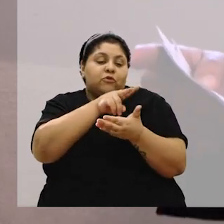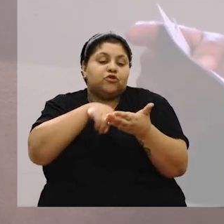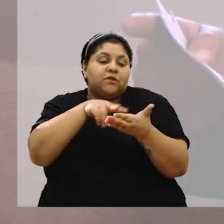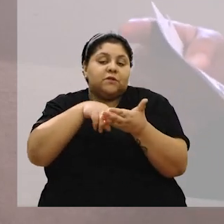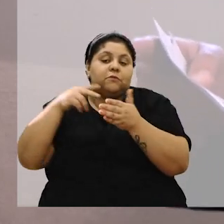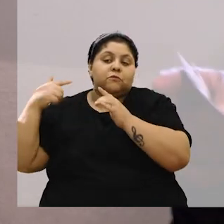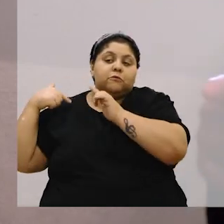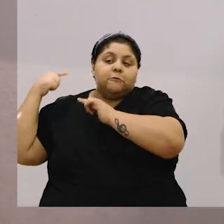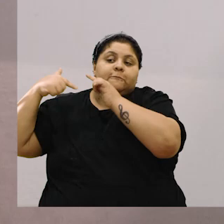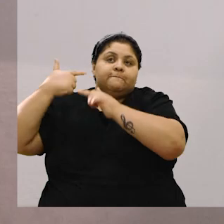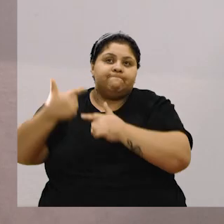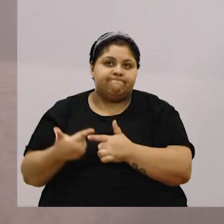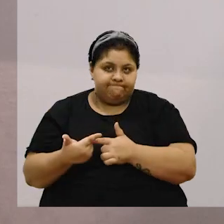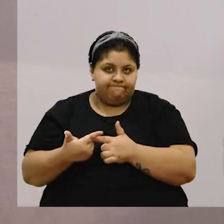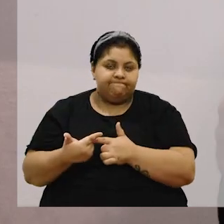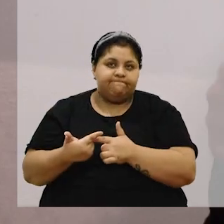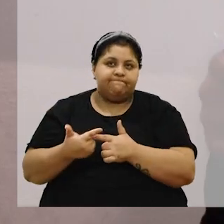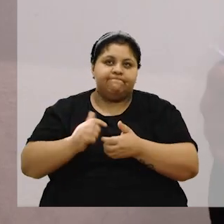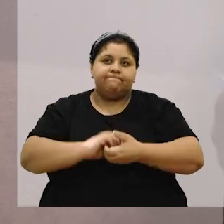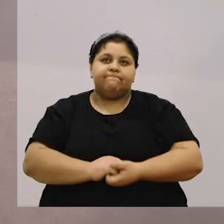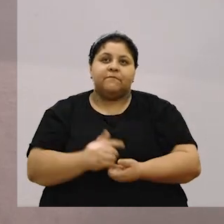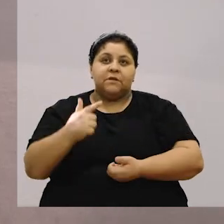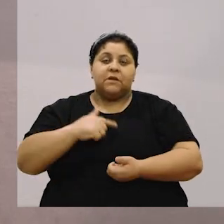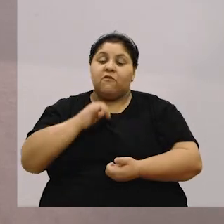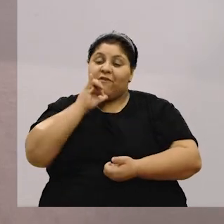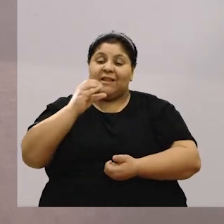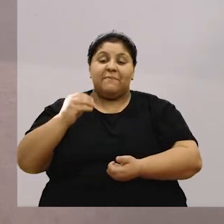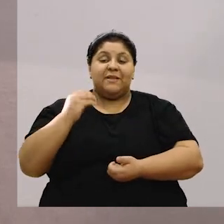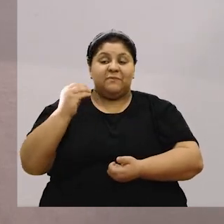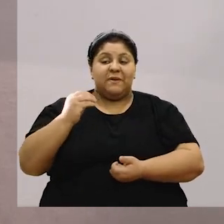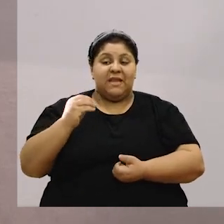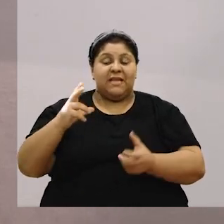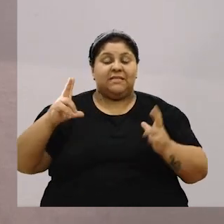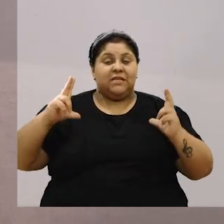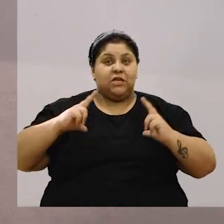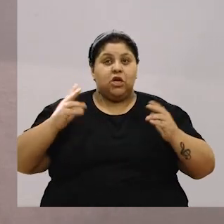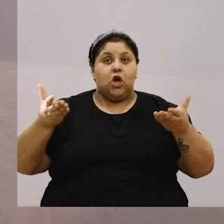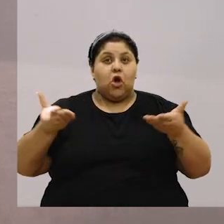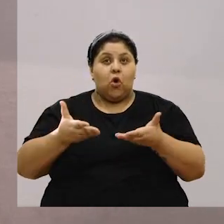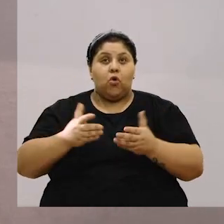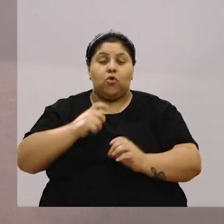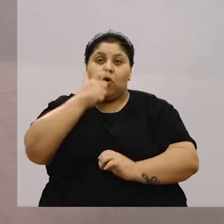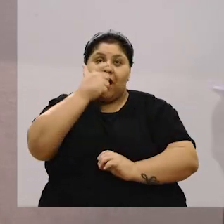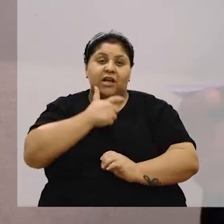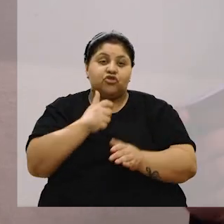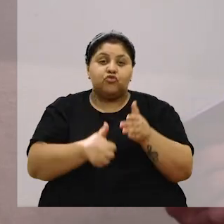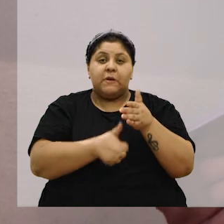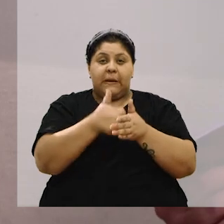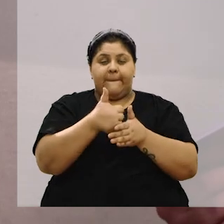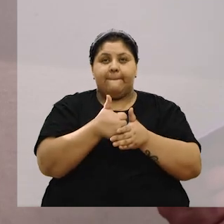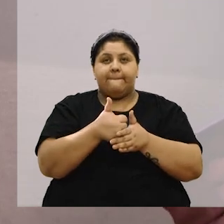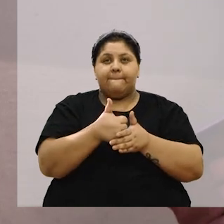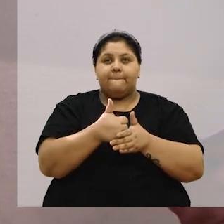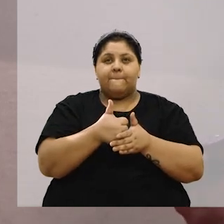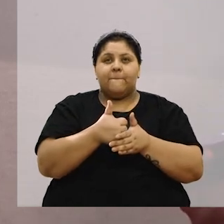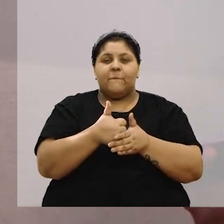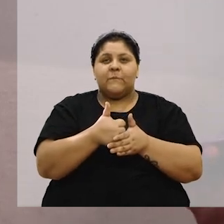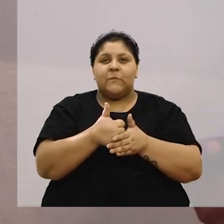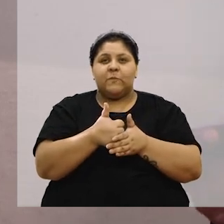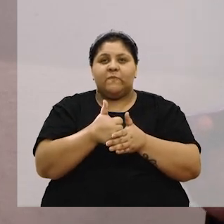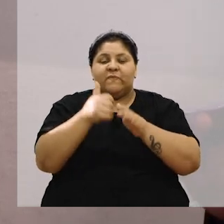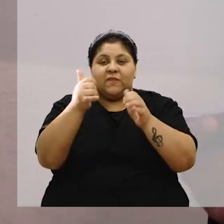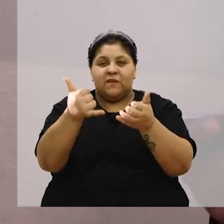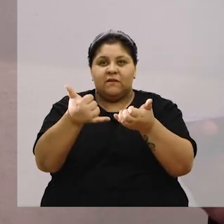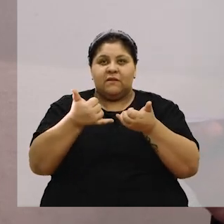de leitura entre as gerações? Eu vou colocar a minha experiência pessoal. Eu hoje acho muito mais